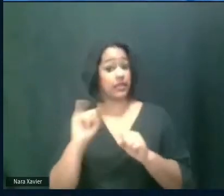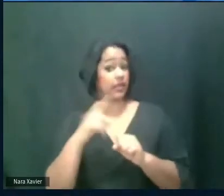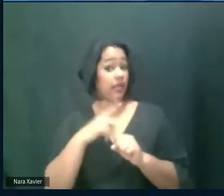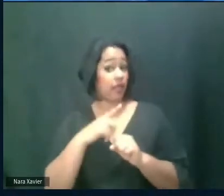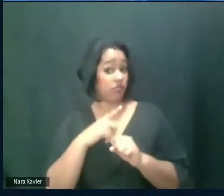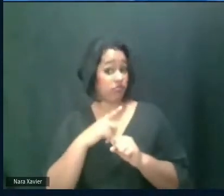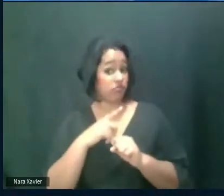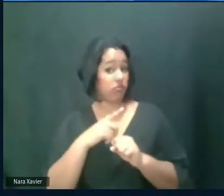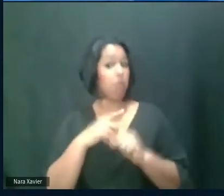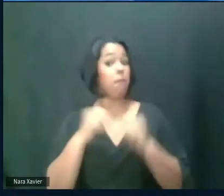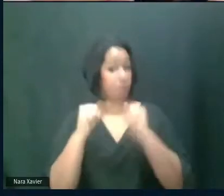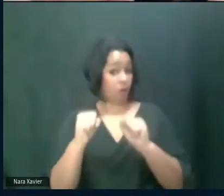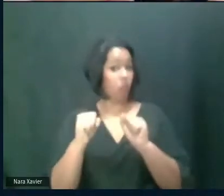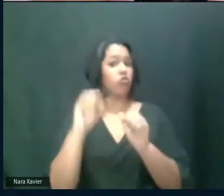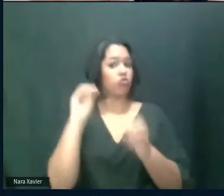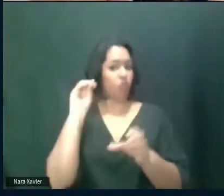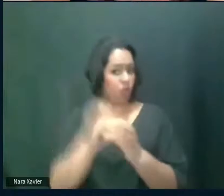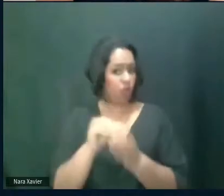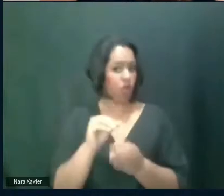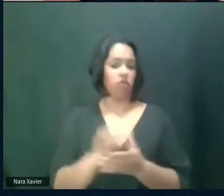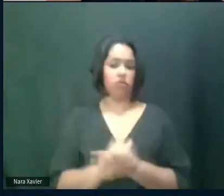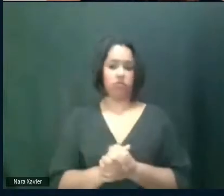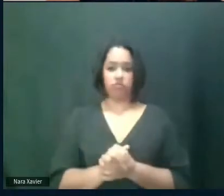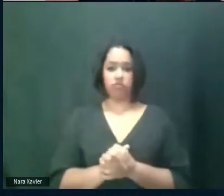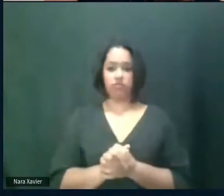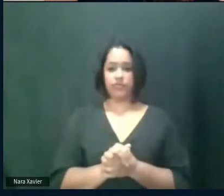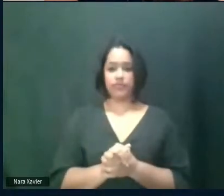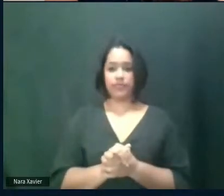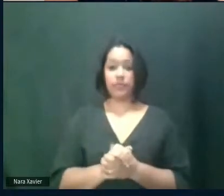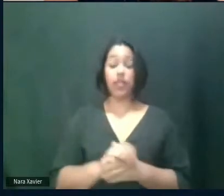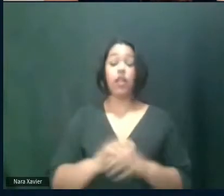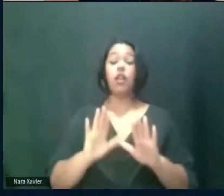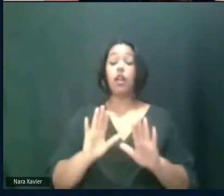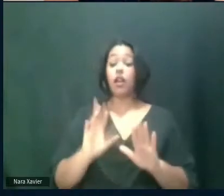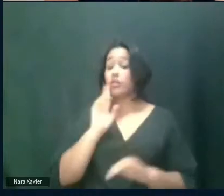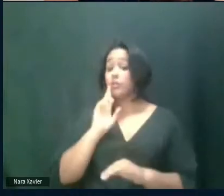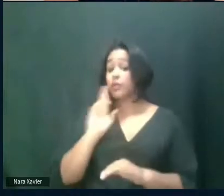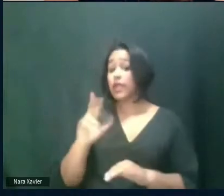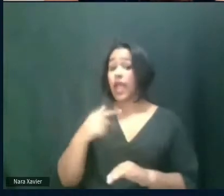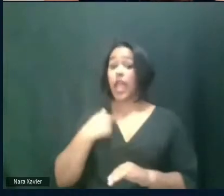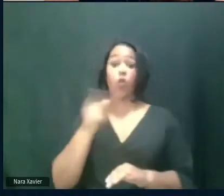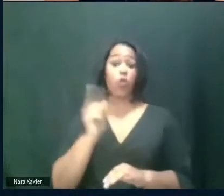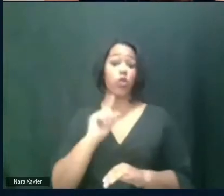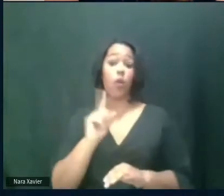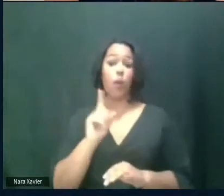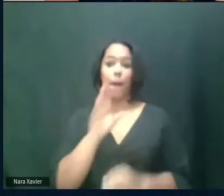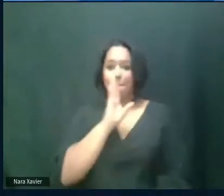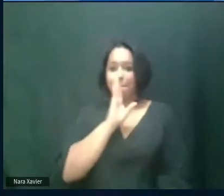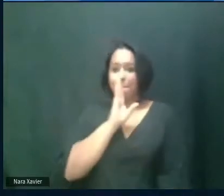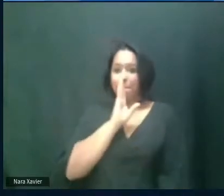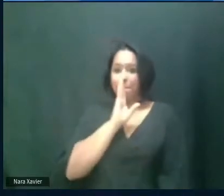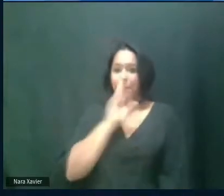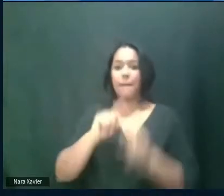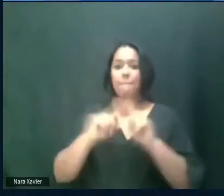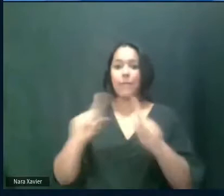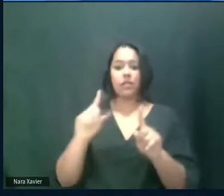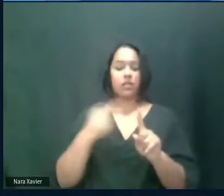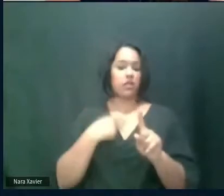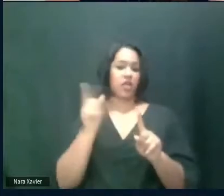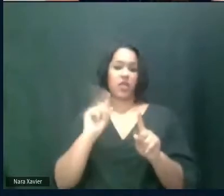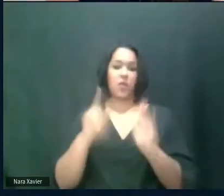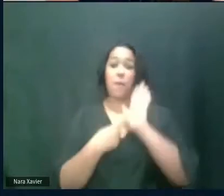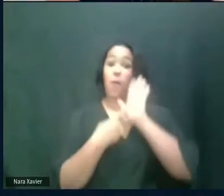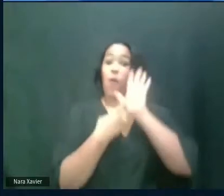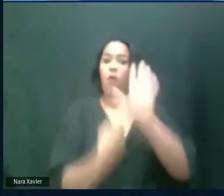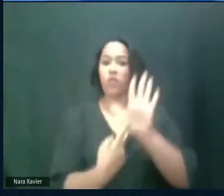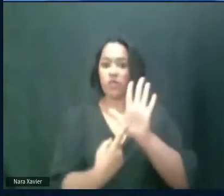pena você mencionar. Certo. Eu não omito, eu simplesmente não explícito eles, mas eles